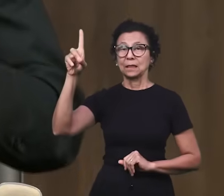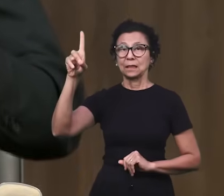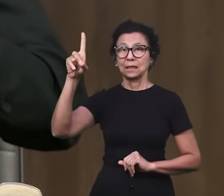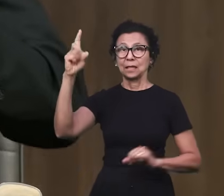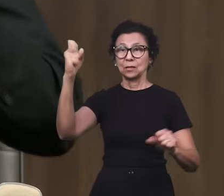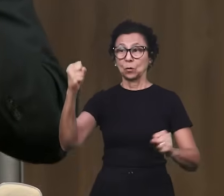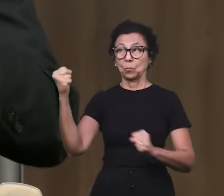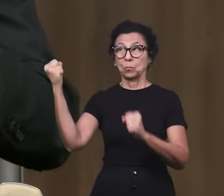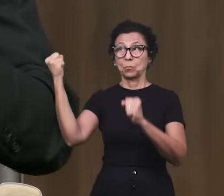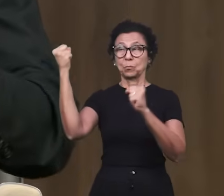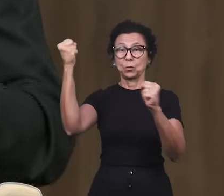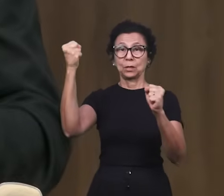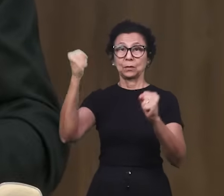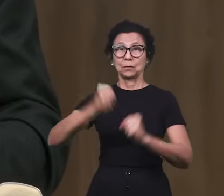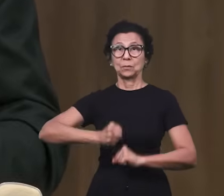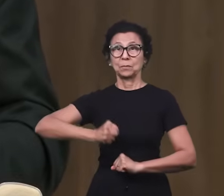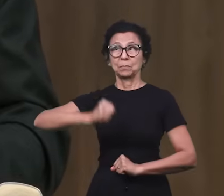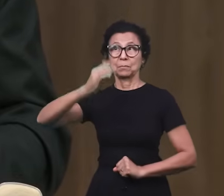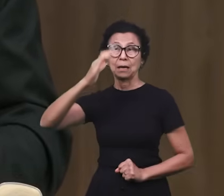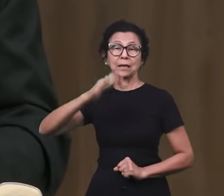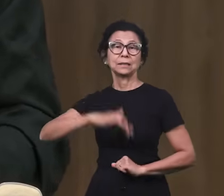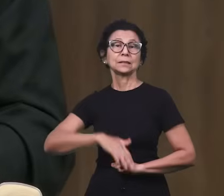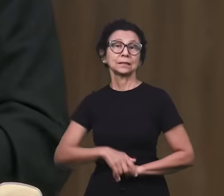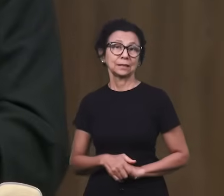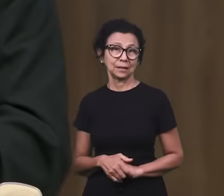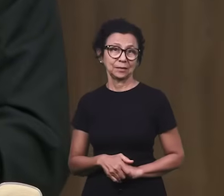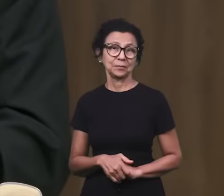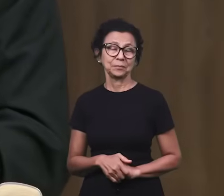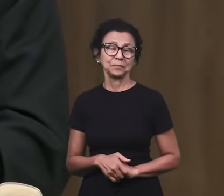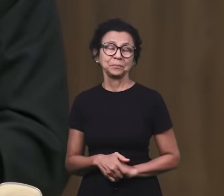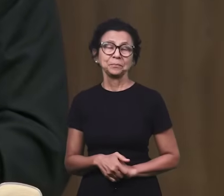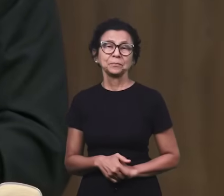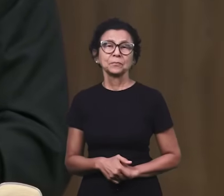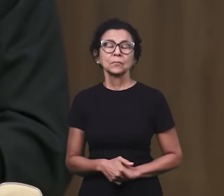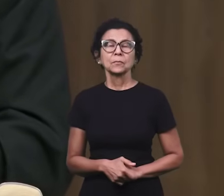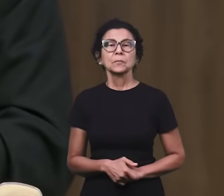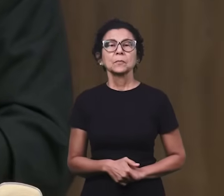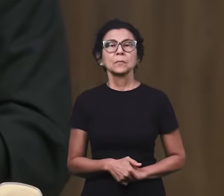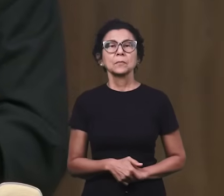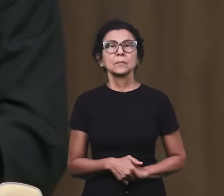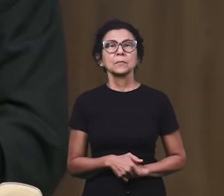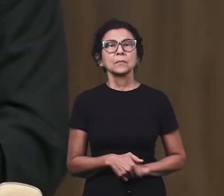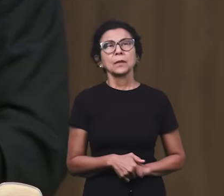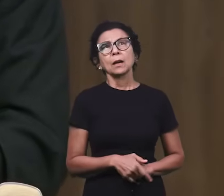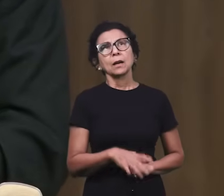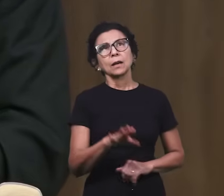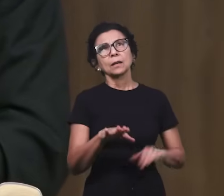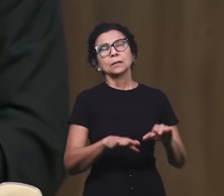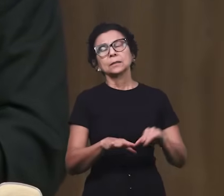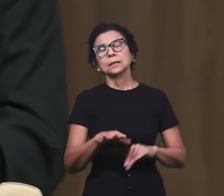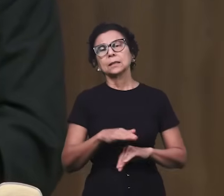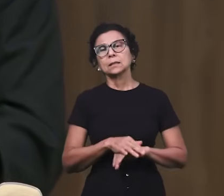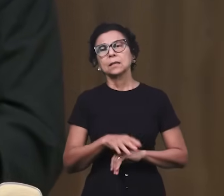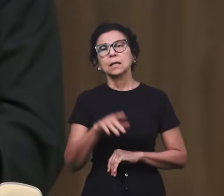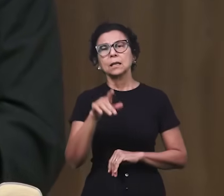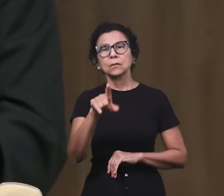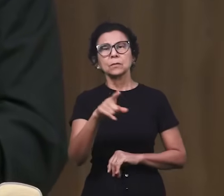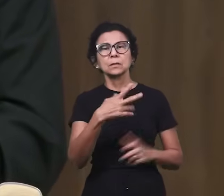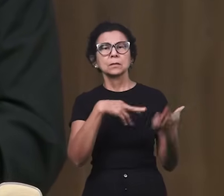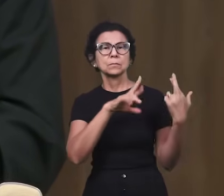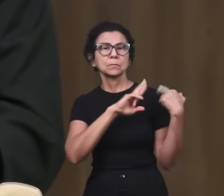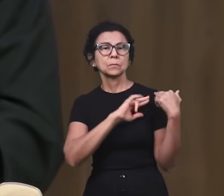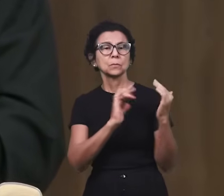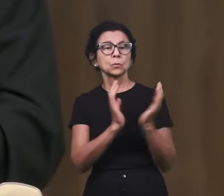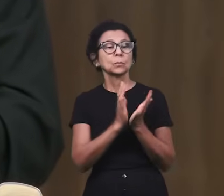Senhor é o mais forte de todos, é o Senhor Jesus. Mas depois vem os crentes que também são. Então, às vezes, o Senhor te colocou num